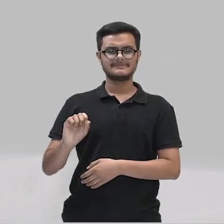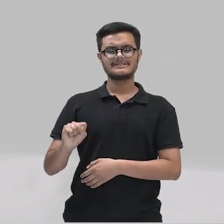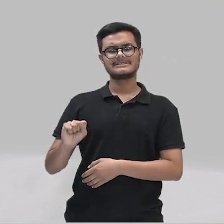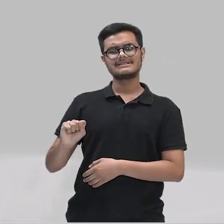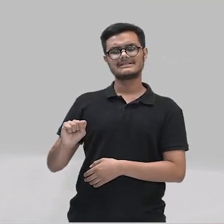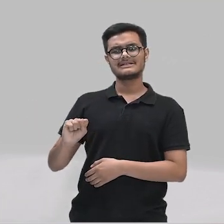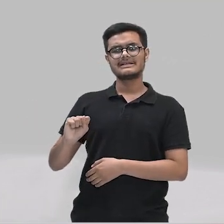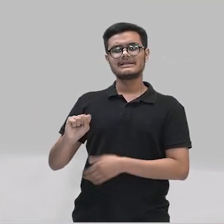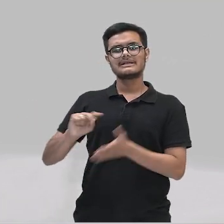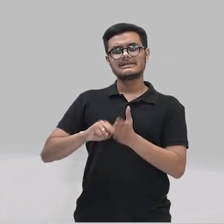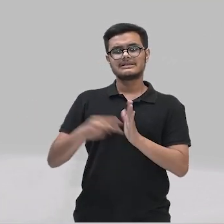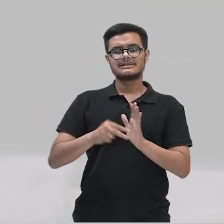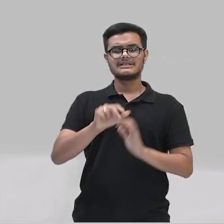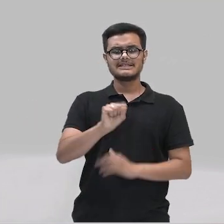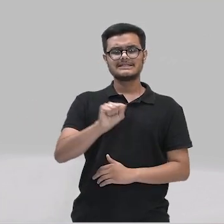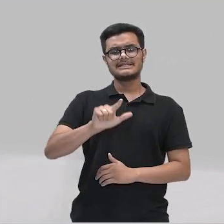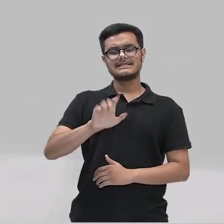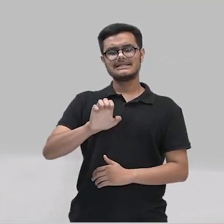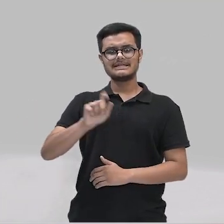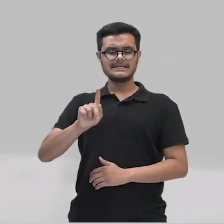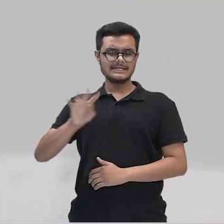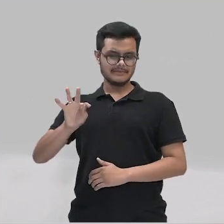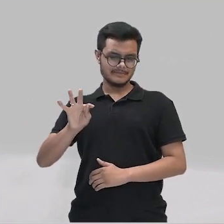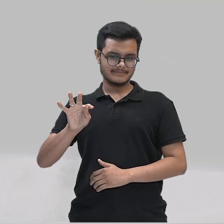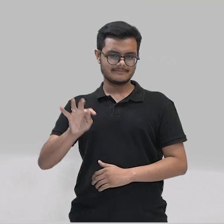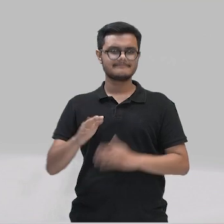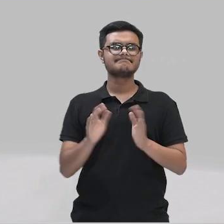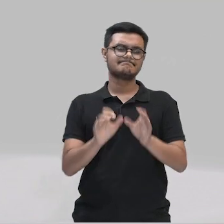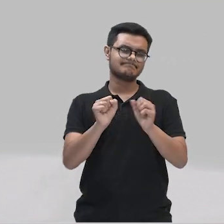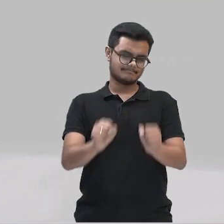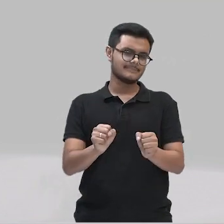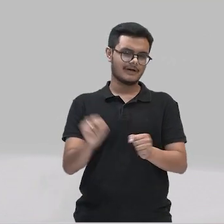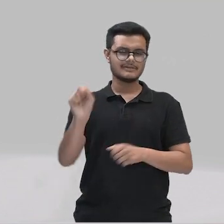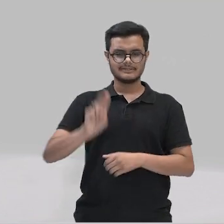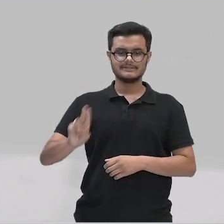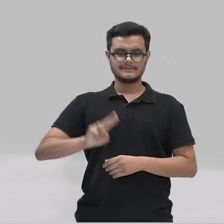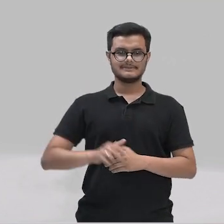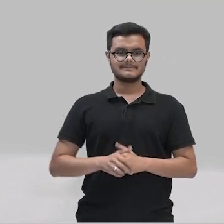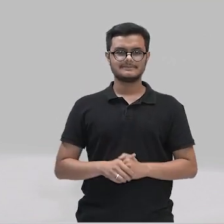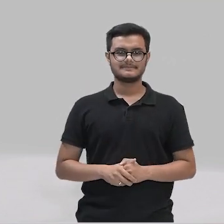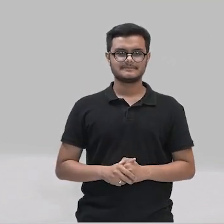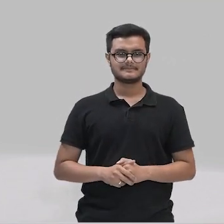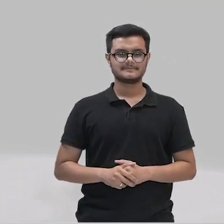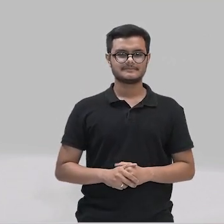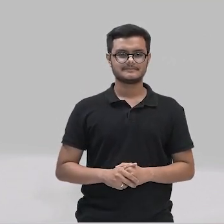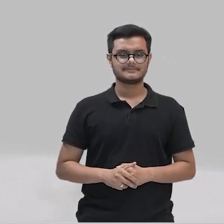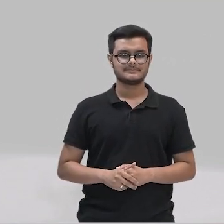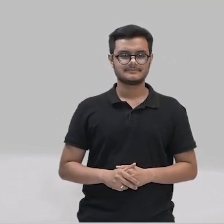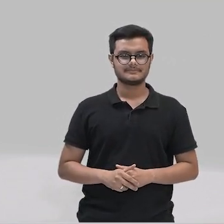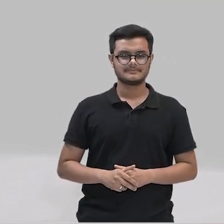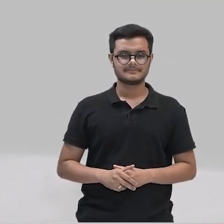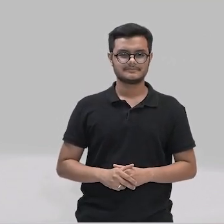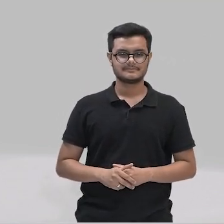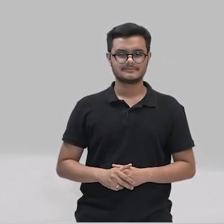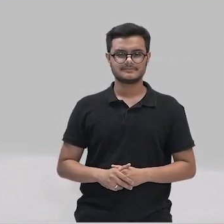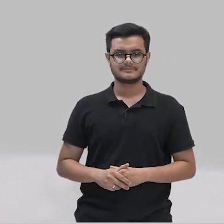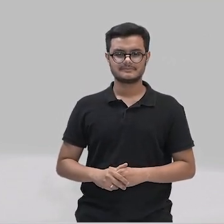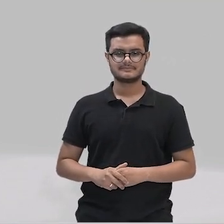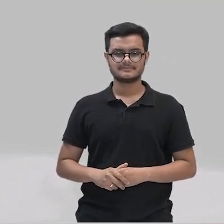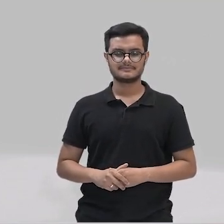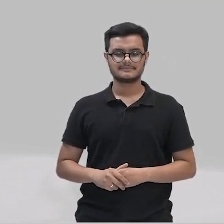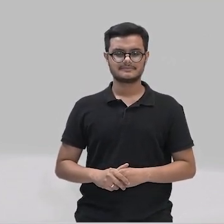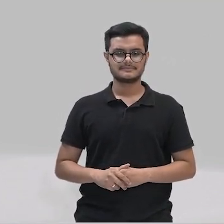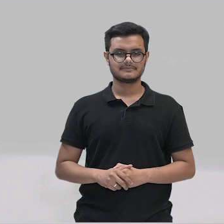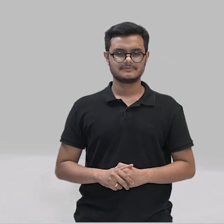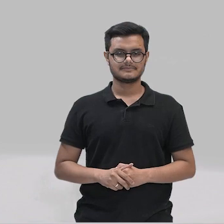Do verbo irregular sleep, que é dormir. Então, eu dormi. I slept very early at night. Continuando